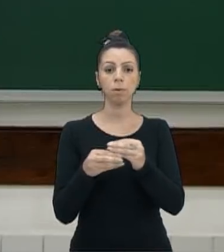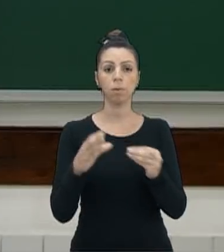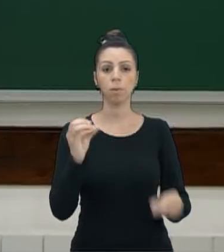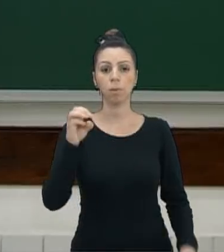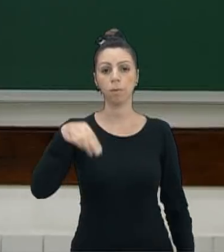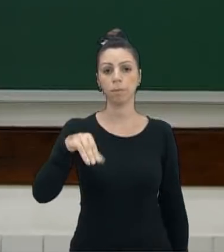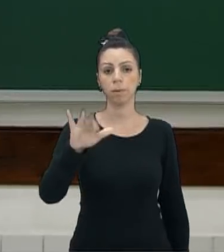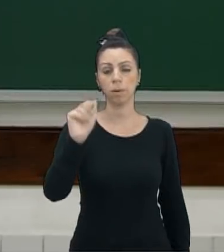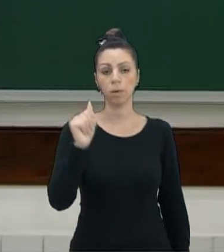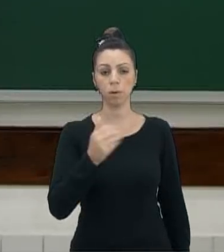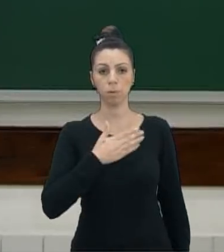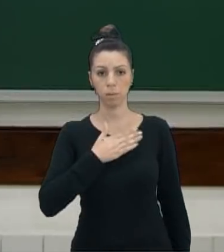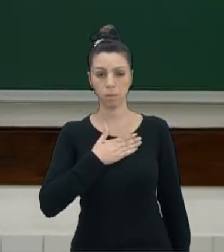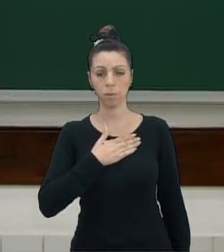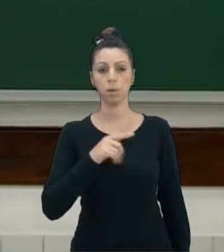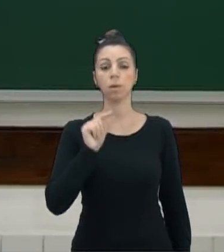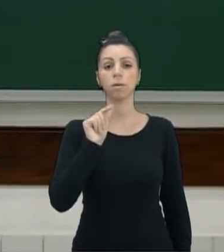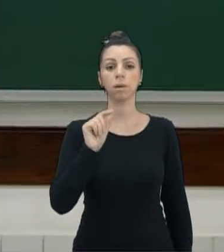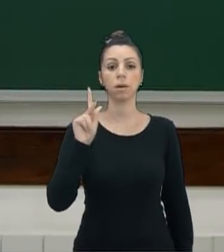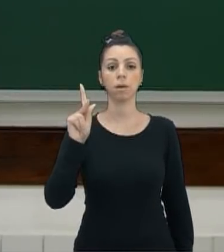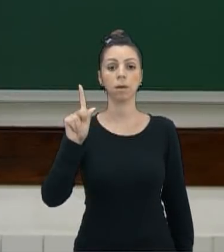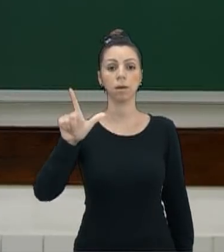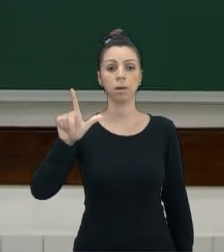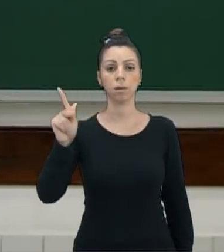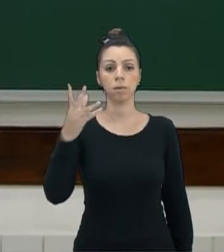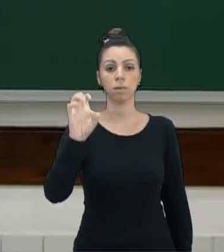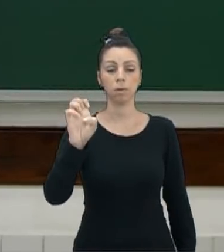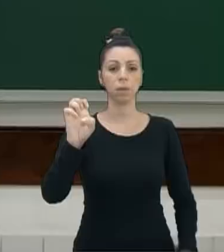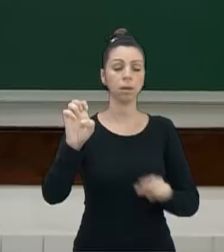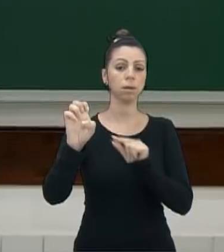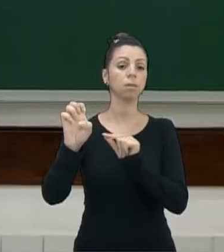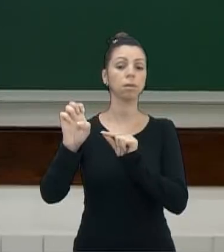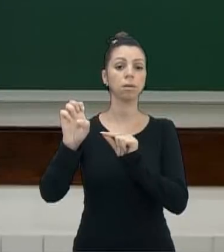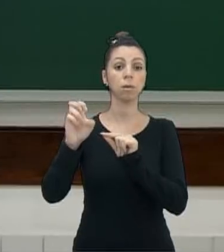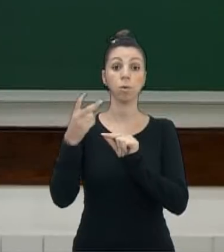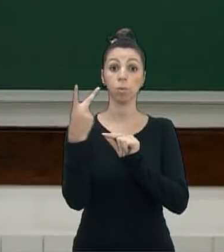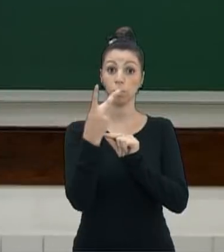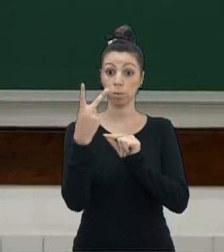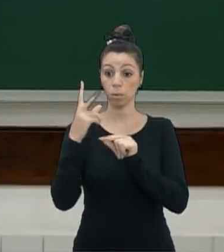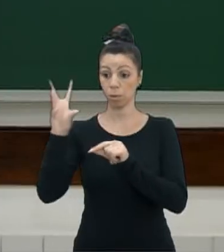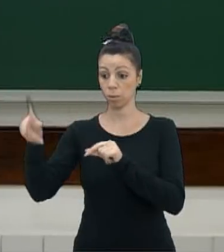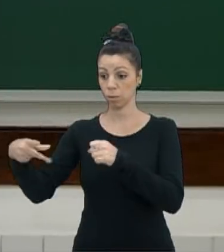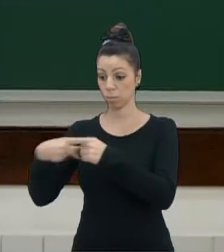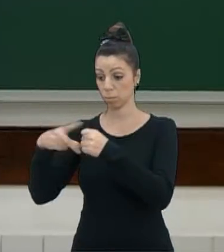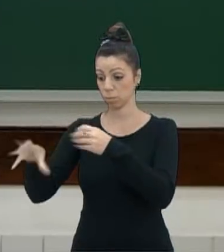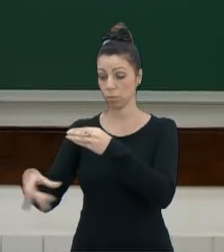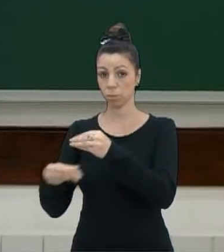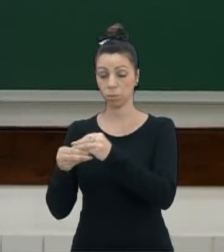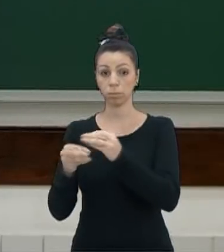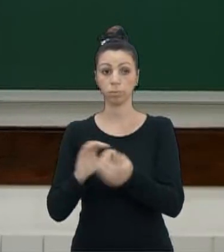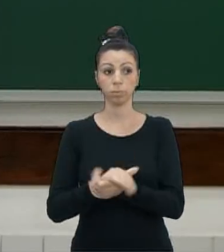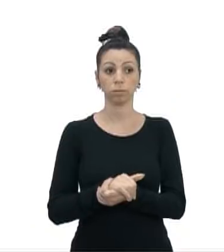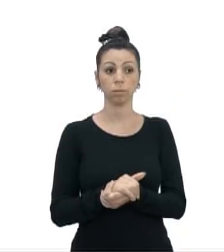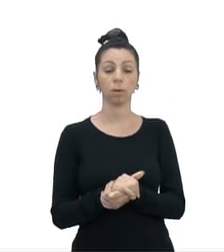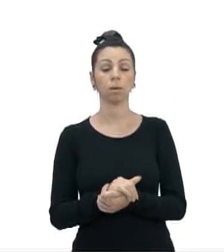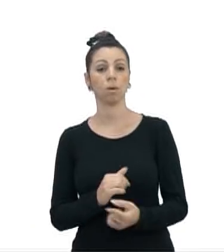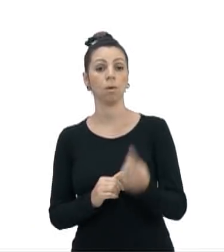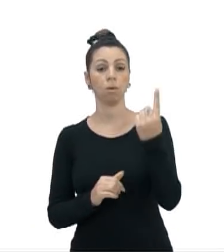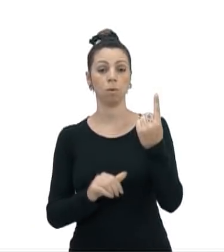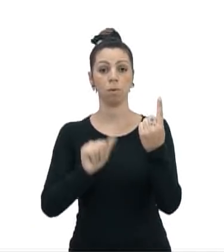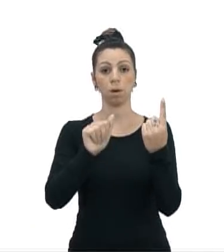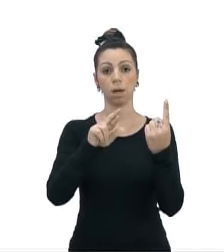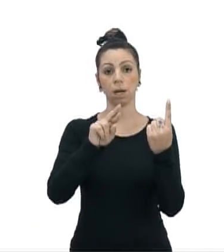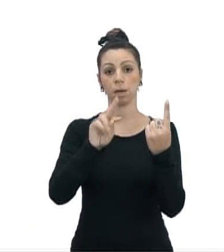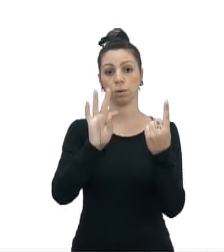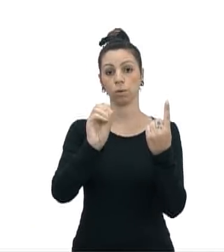lhe, né? São dois tipos de pronome oblíquo também. Um pronome oblíquo átono e outro